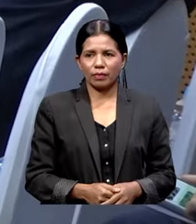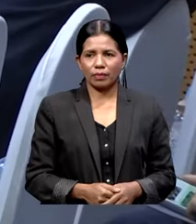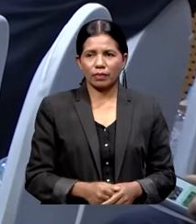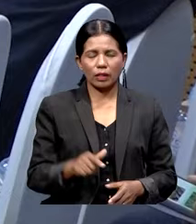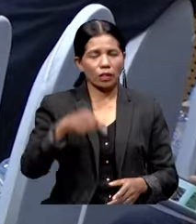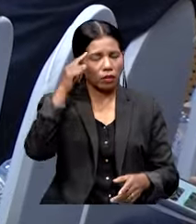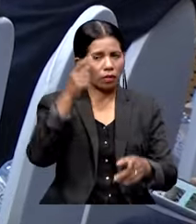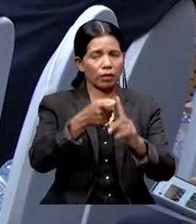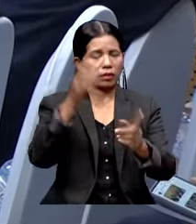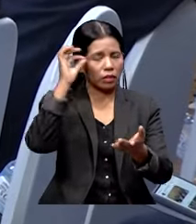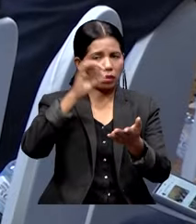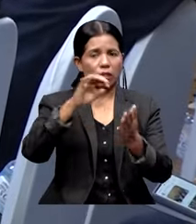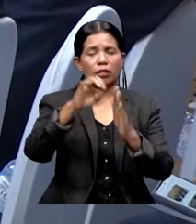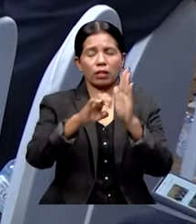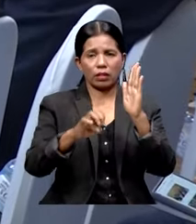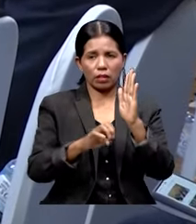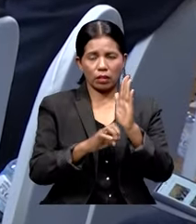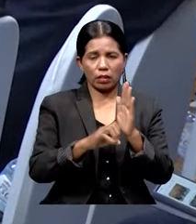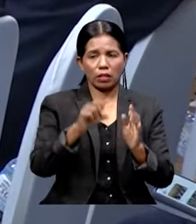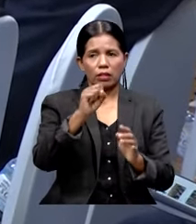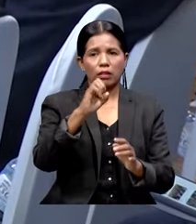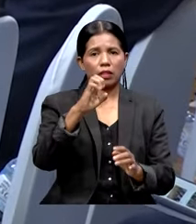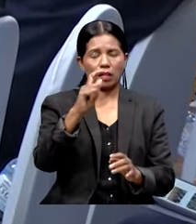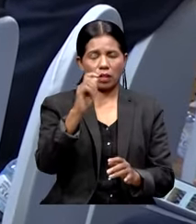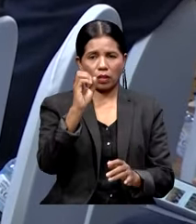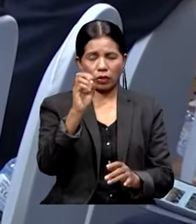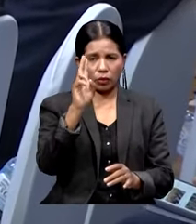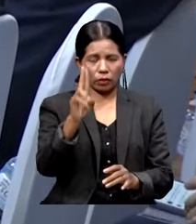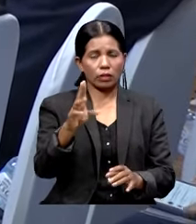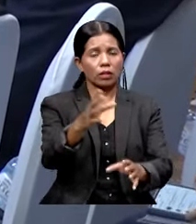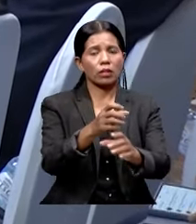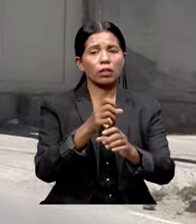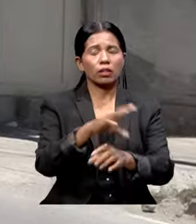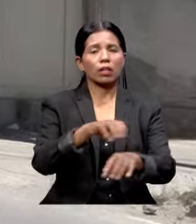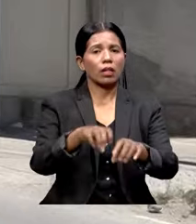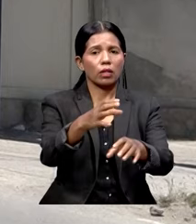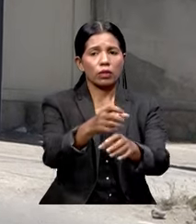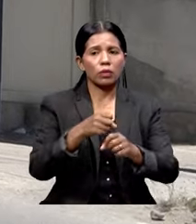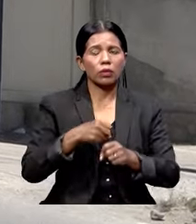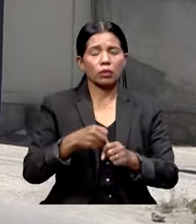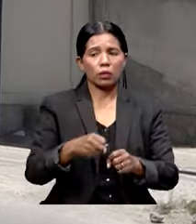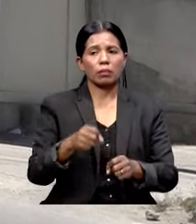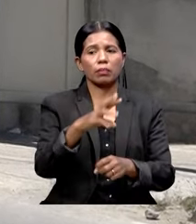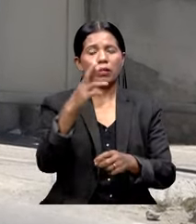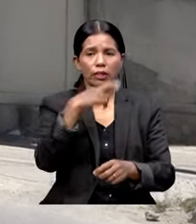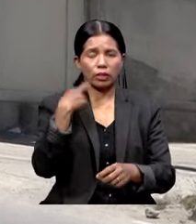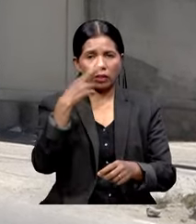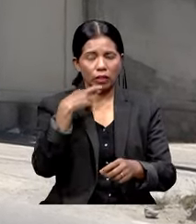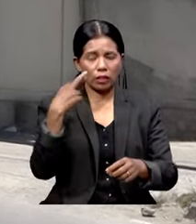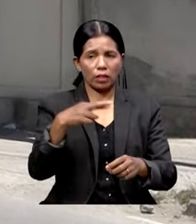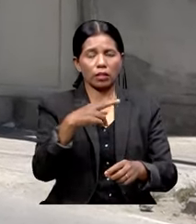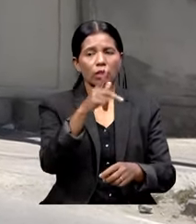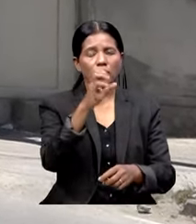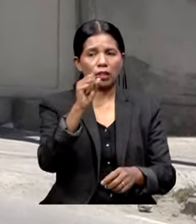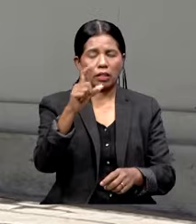Governo liu se secretário de Estado assunto toponímia na organização urbana se sobre o restaurante Cosette, nebe localiza e a Panta e Clapa e a